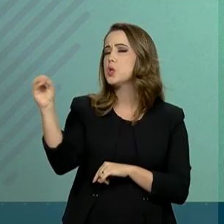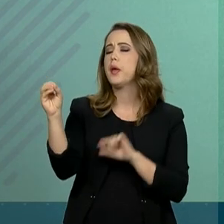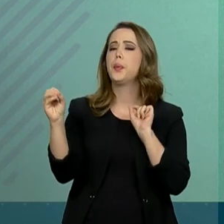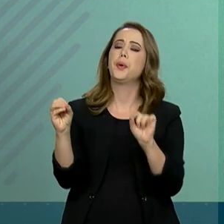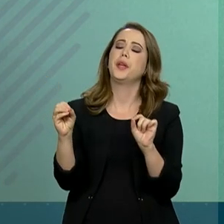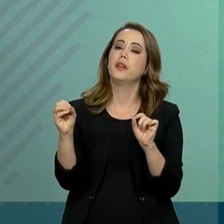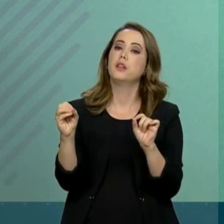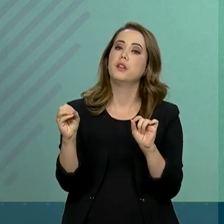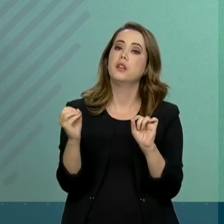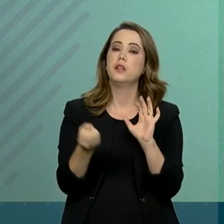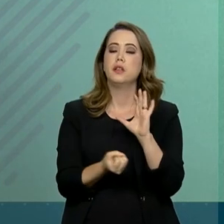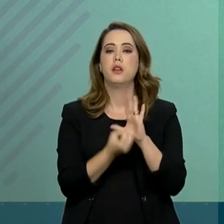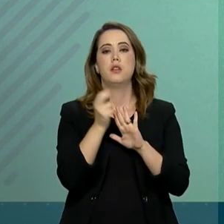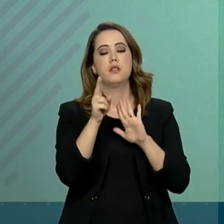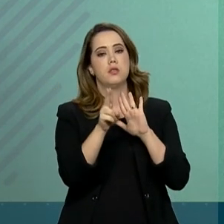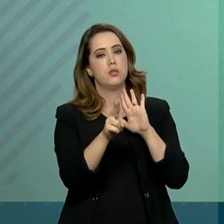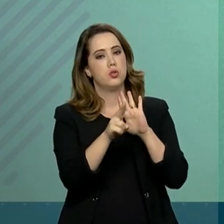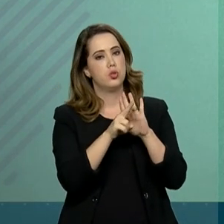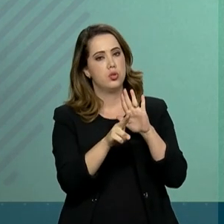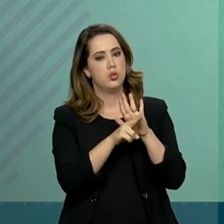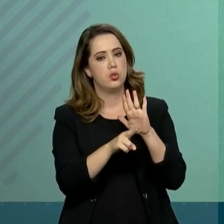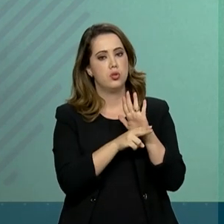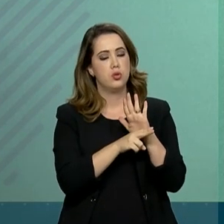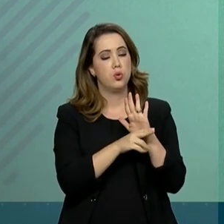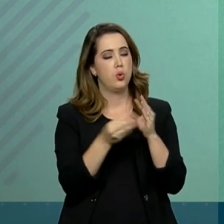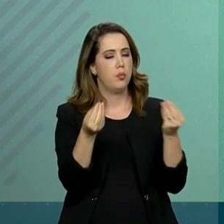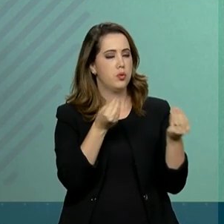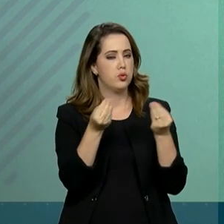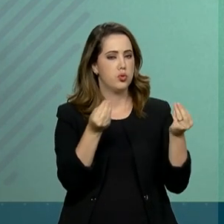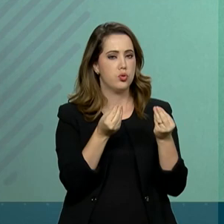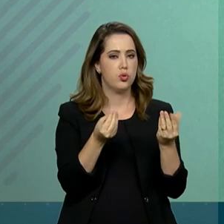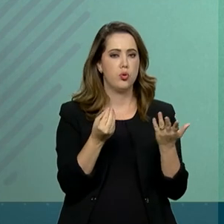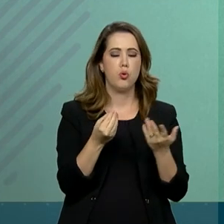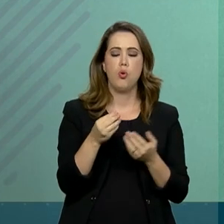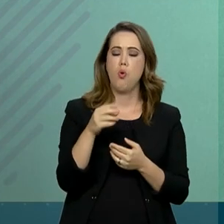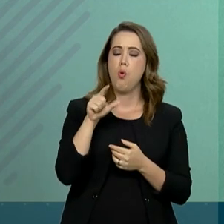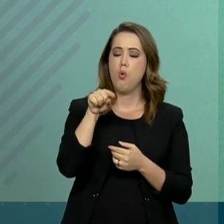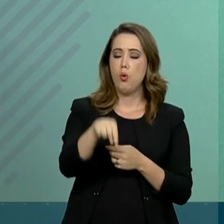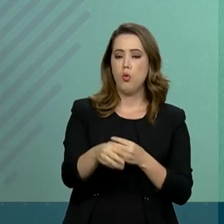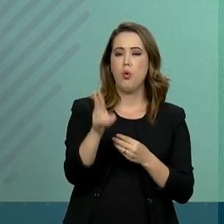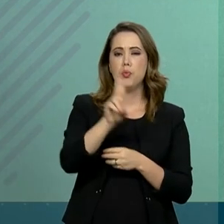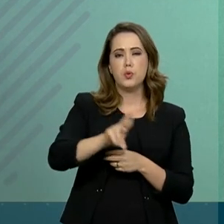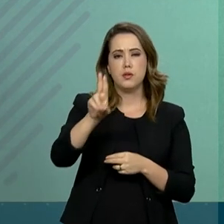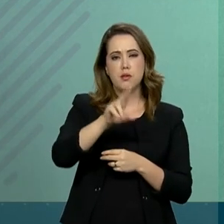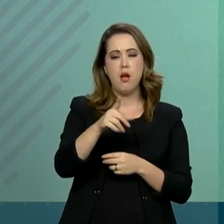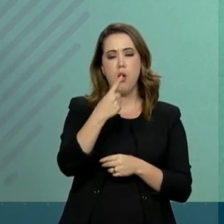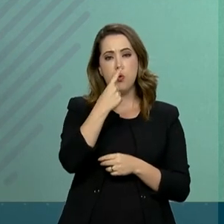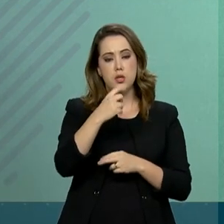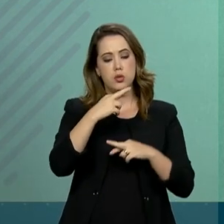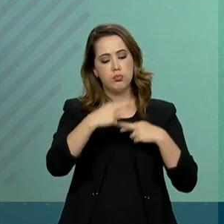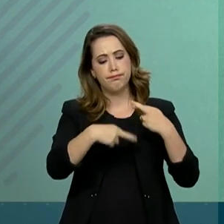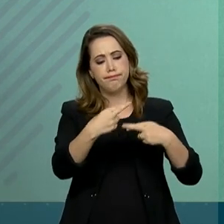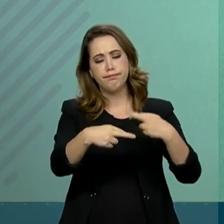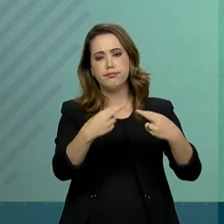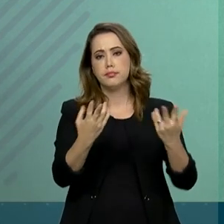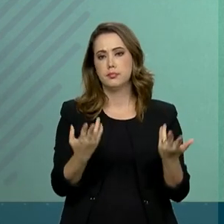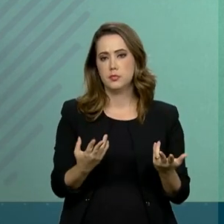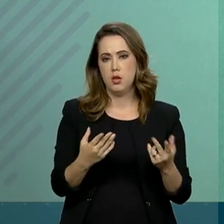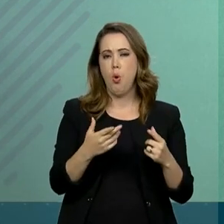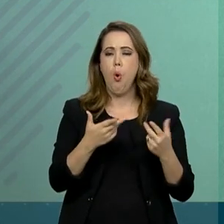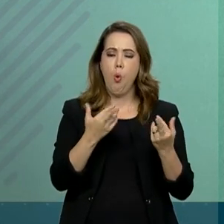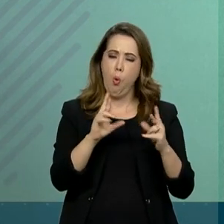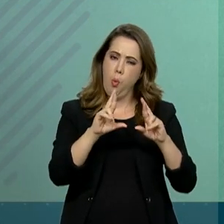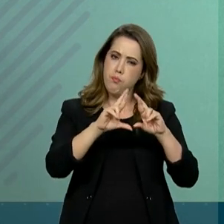política nacional de resíduos sólidos sólidos pnrs e busca subsidiar